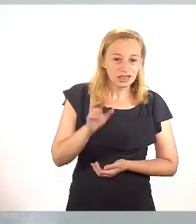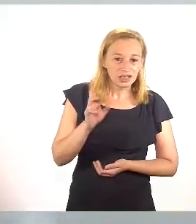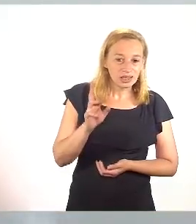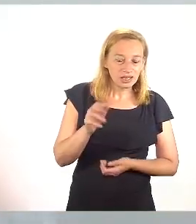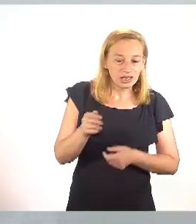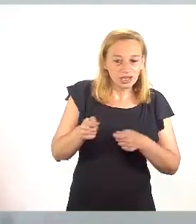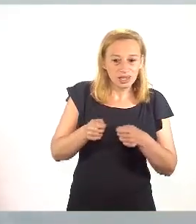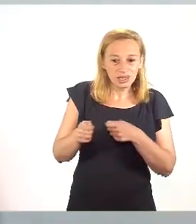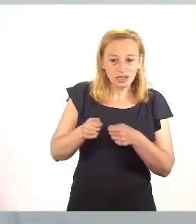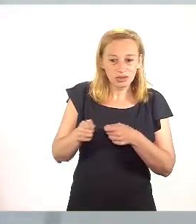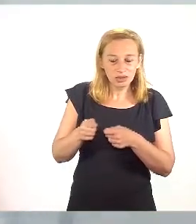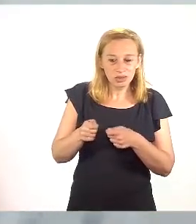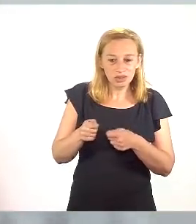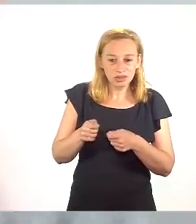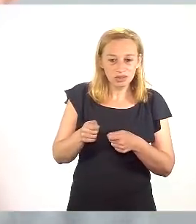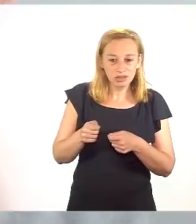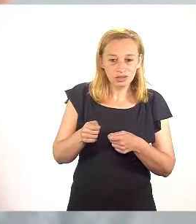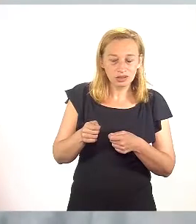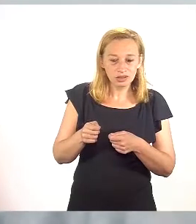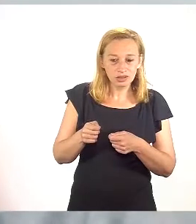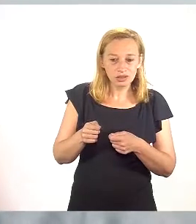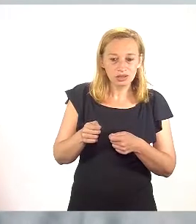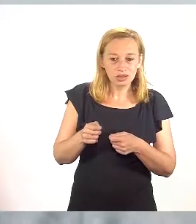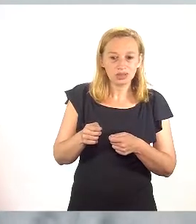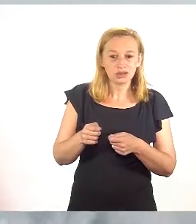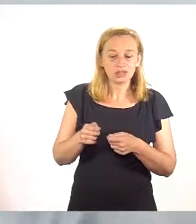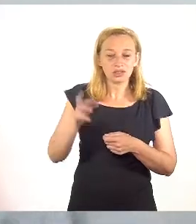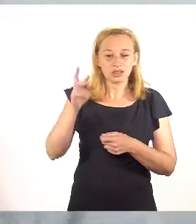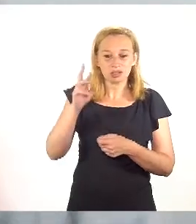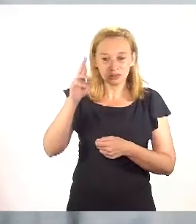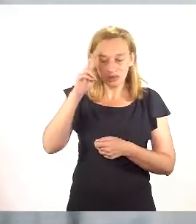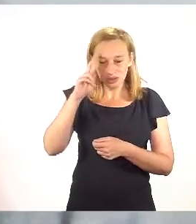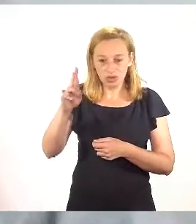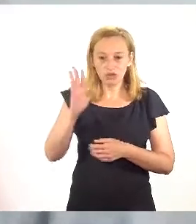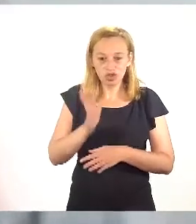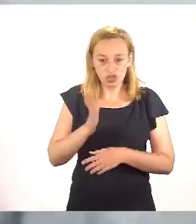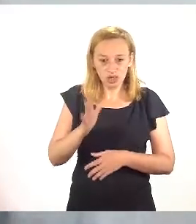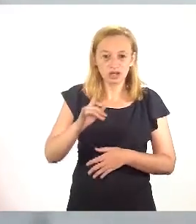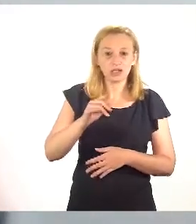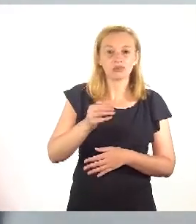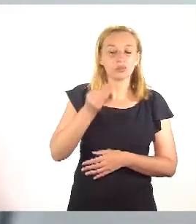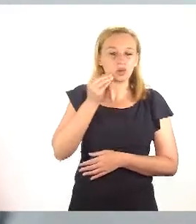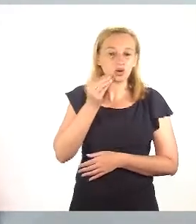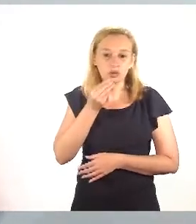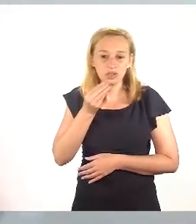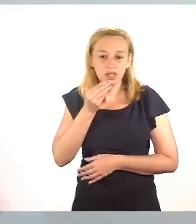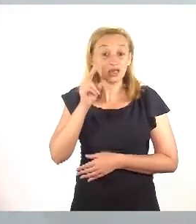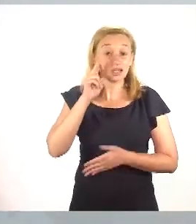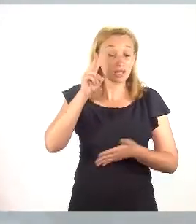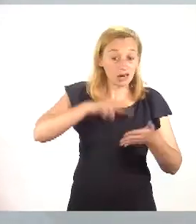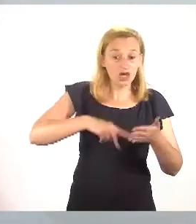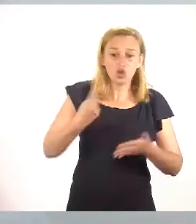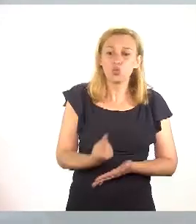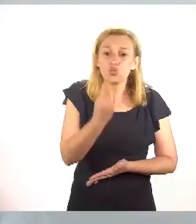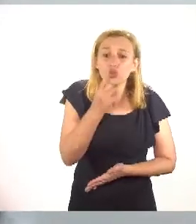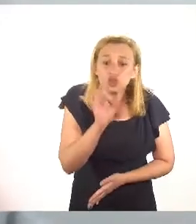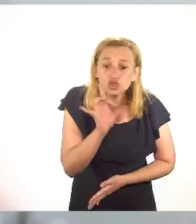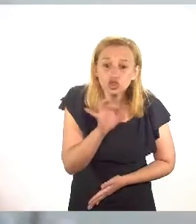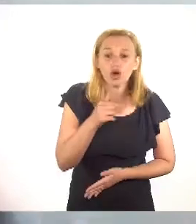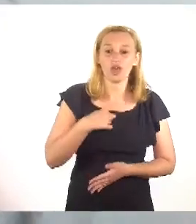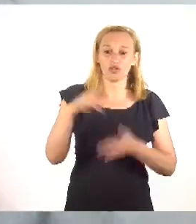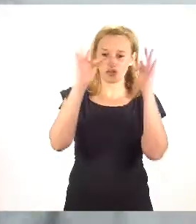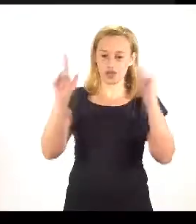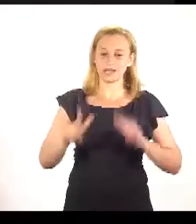regulação que Vossa Excelência já teve a oportunidade de ler? Um autor nacional, um somente, eu fico